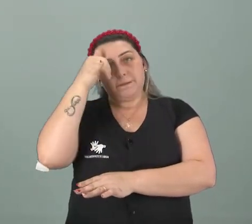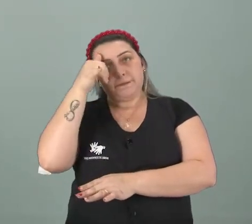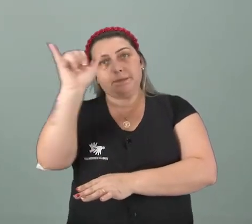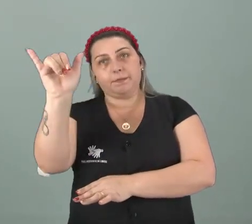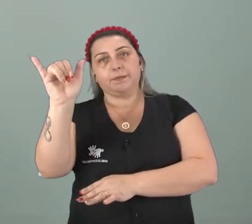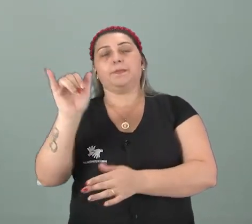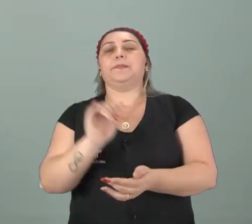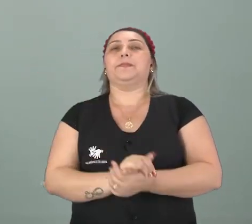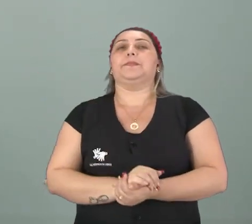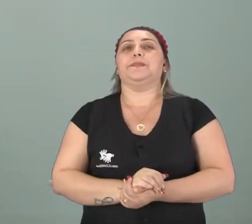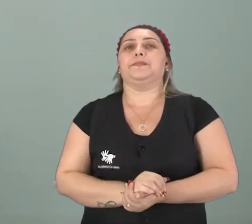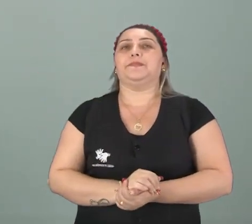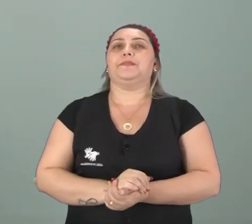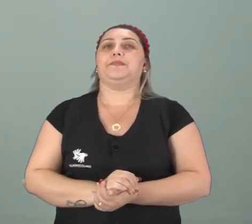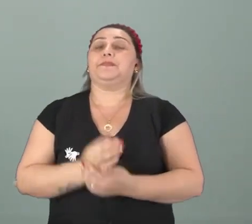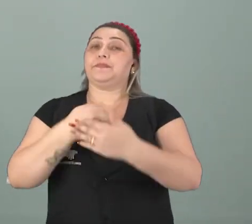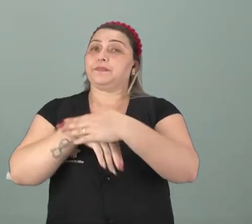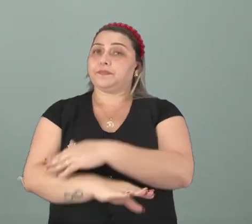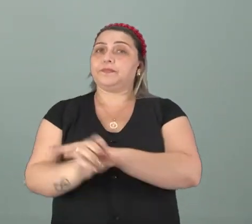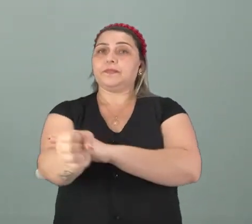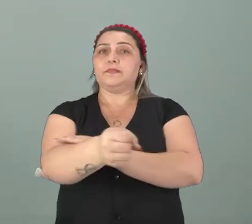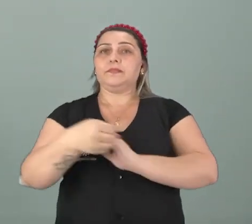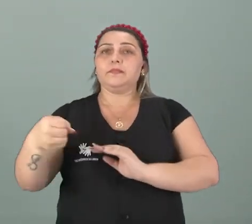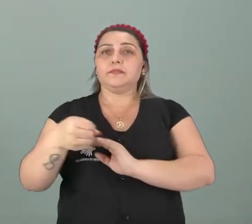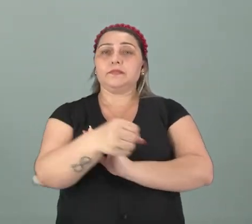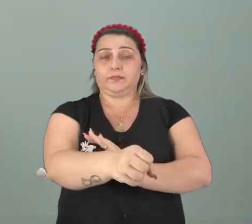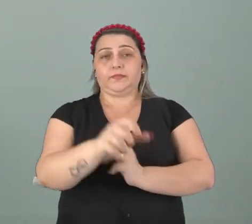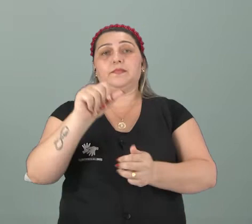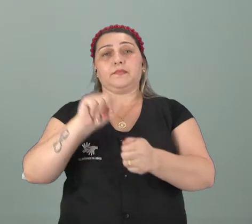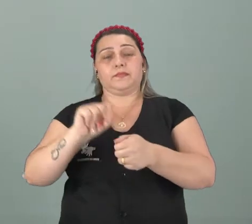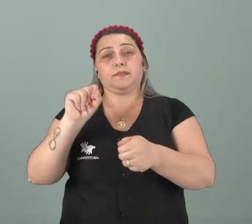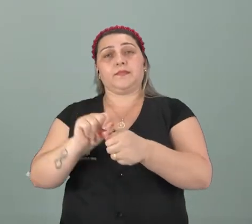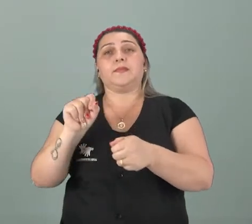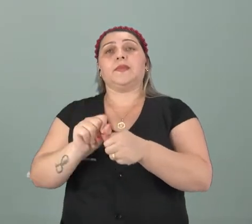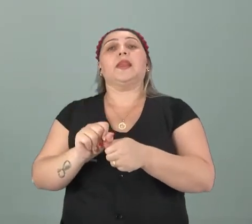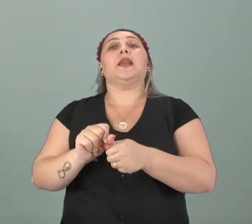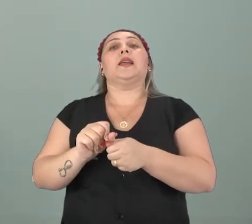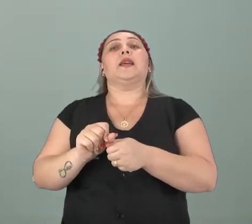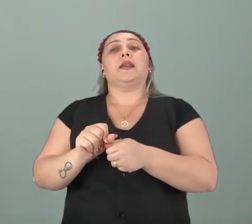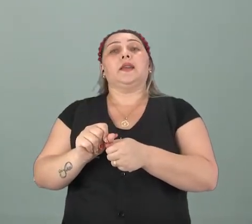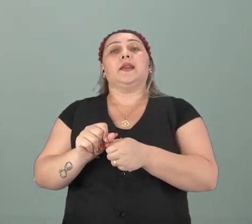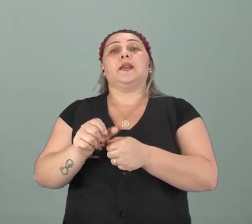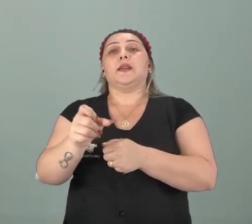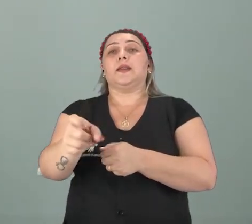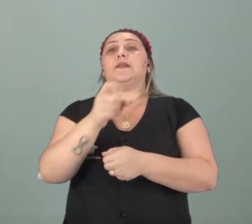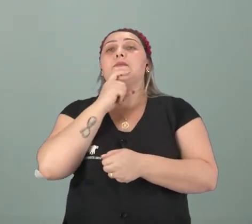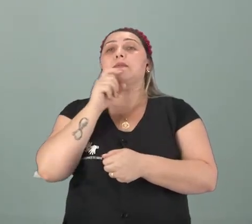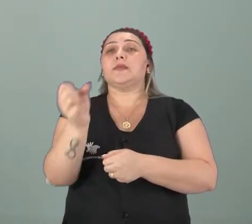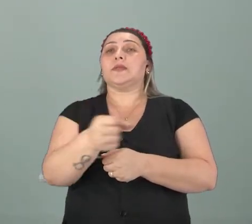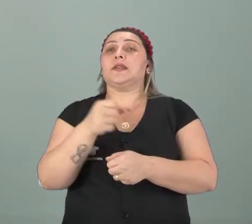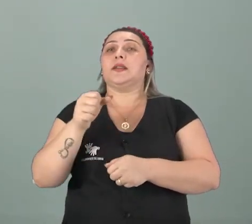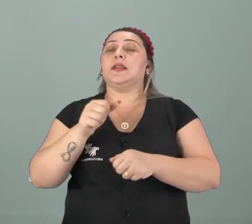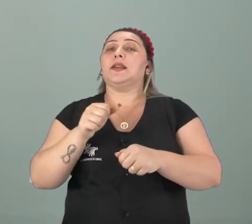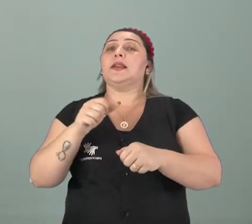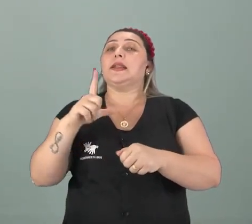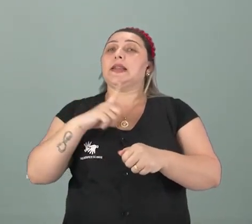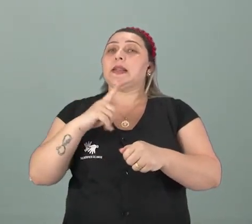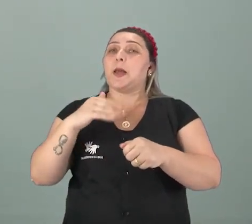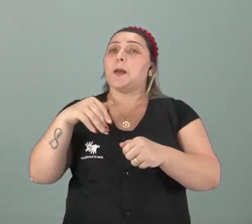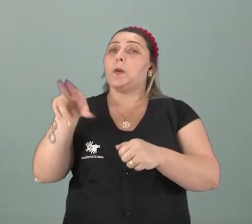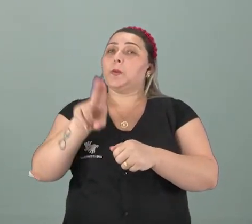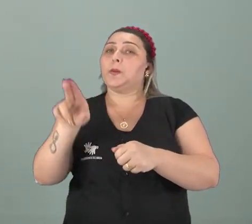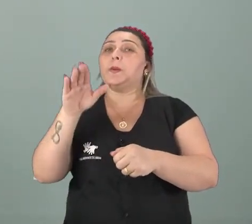dentro e fechar. Esse hábito de abrir e fechar, isso faz com que a geladeira trabalhe mais, porque quando você abre a geladeira, você